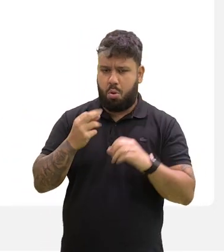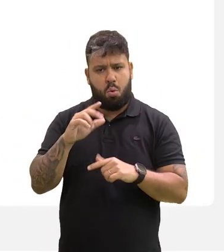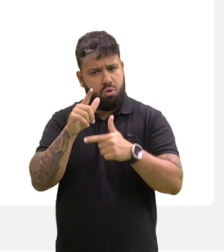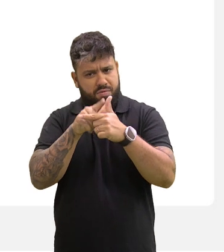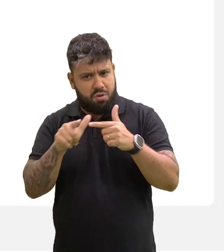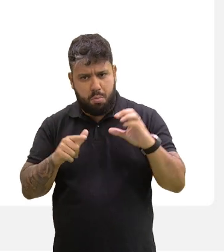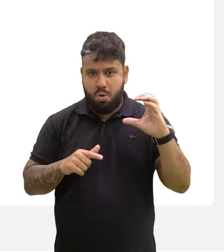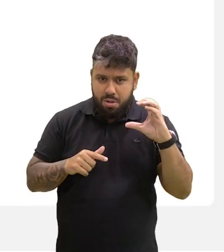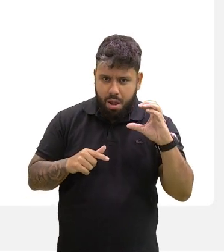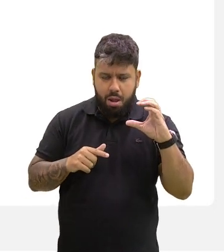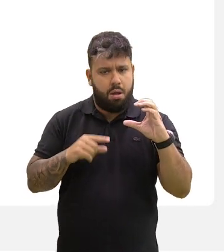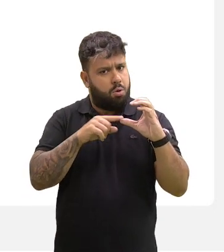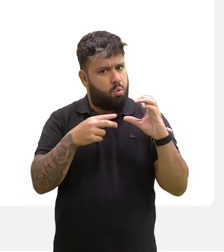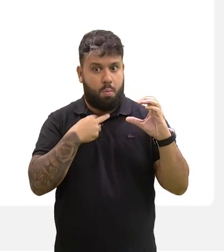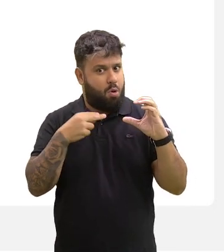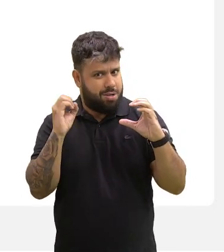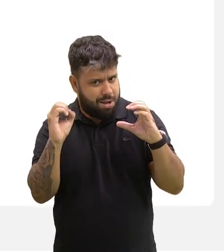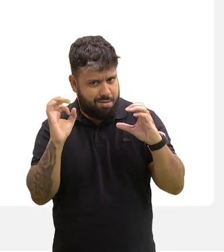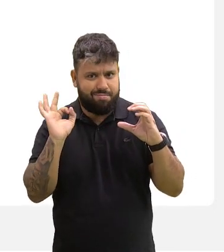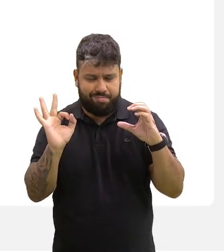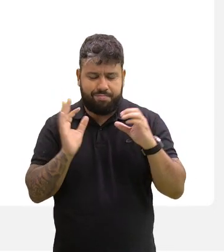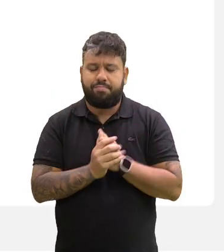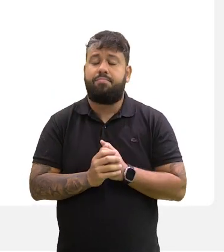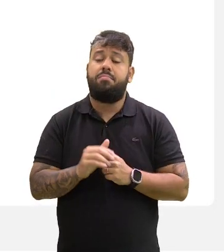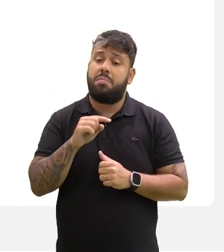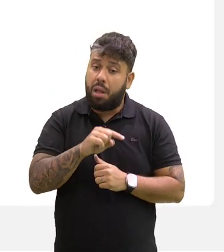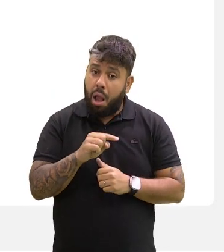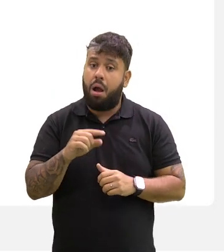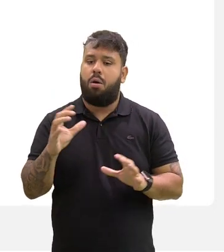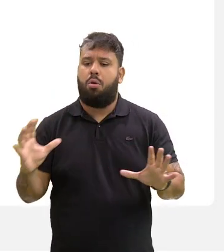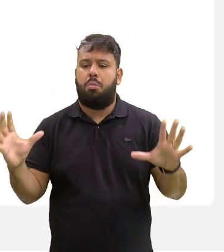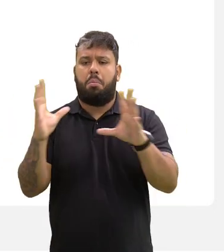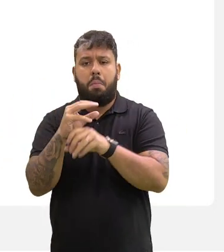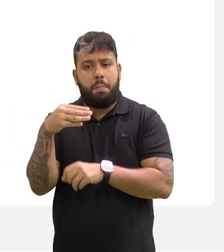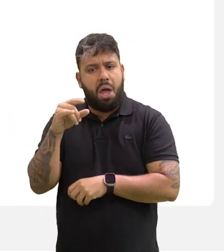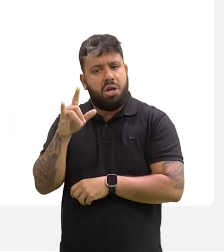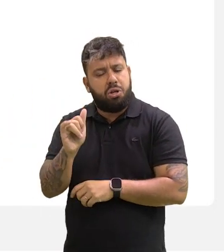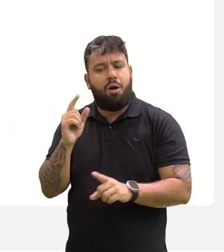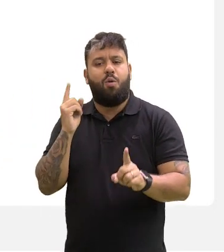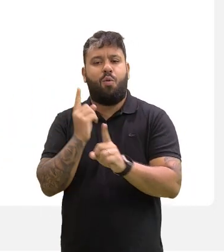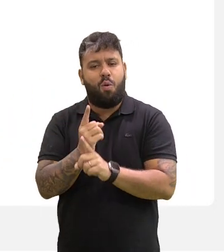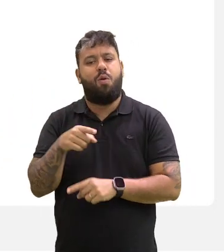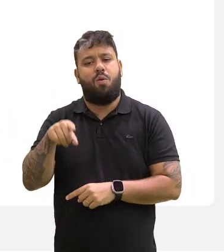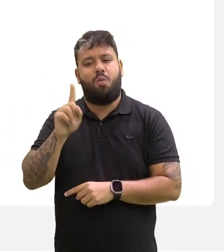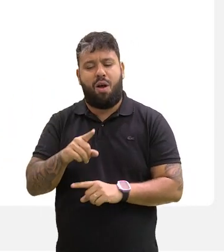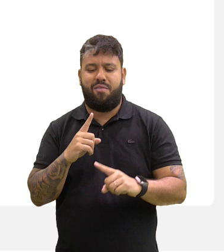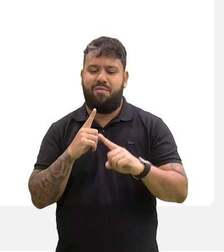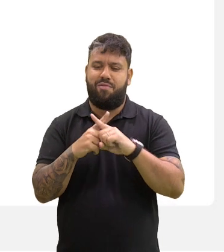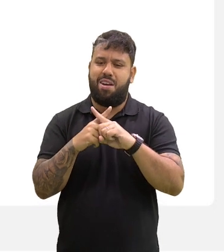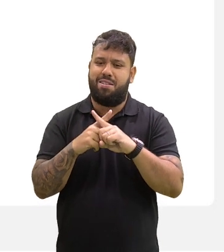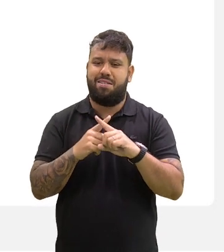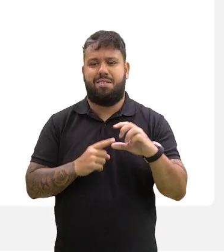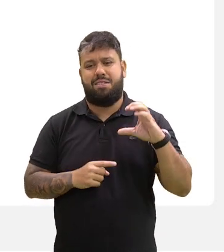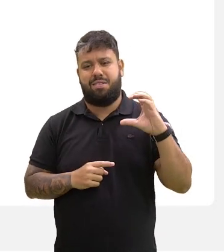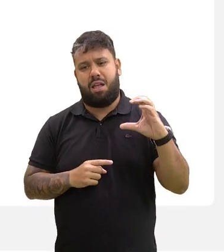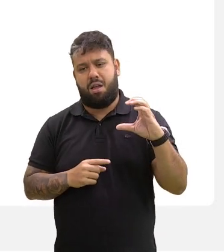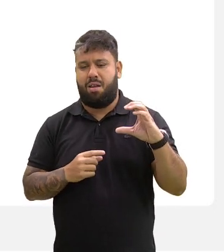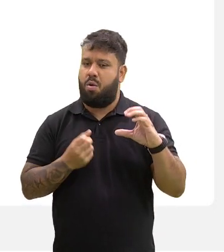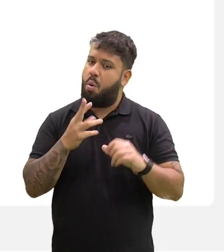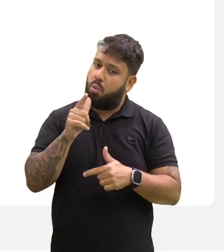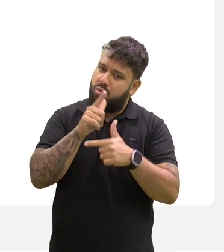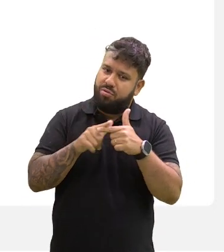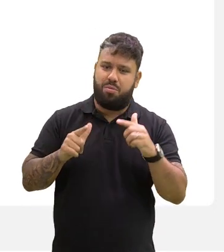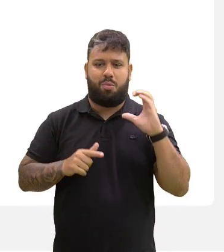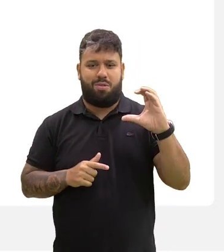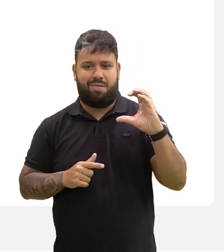a todos os valores da variável x, a média aritmética fica multiplicada ou dividida por c, beleza? Ou seja, se eu multiplicar